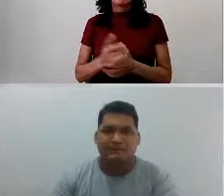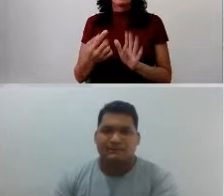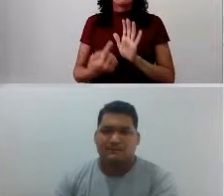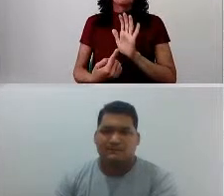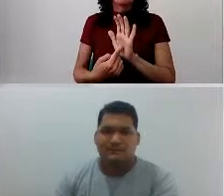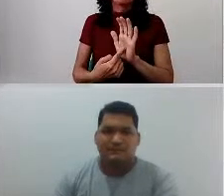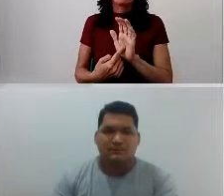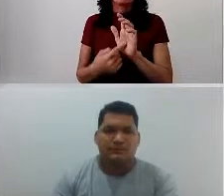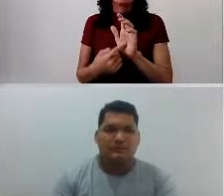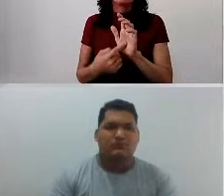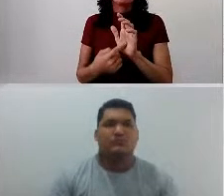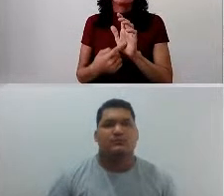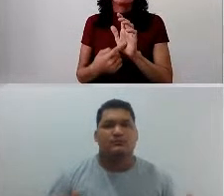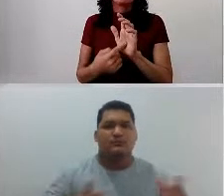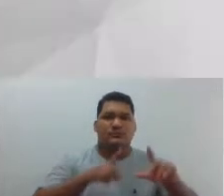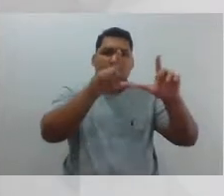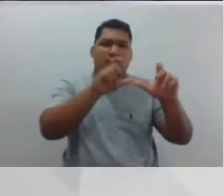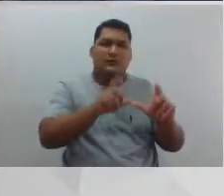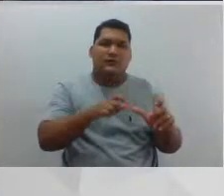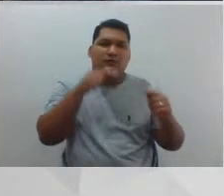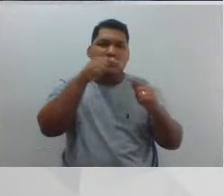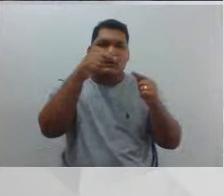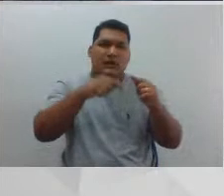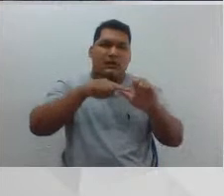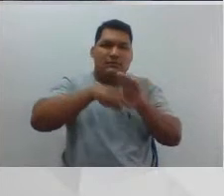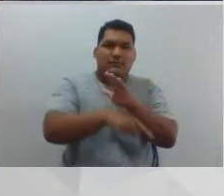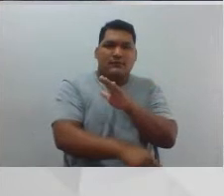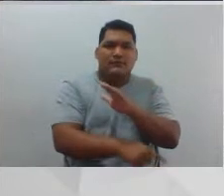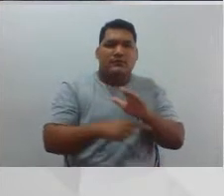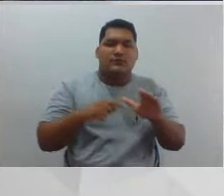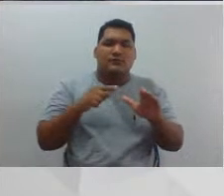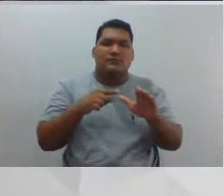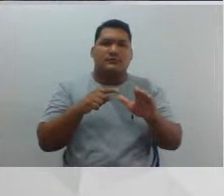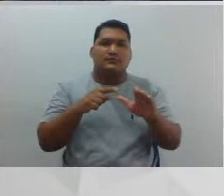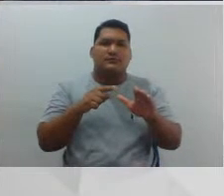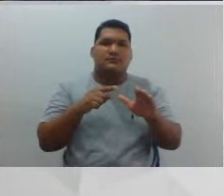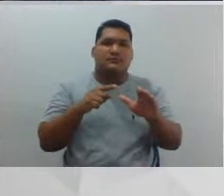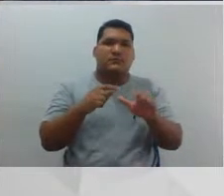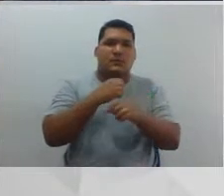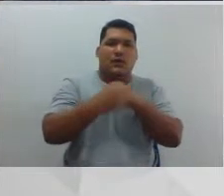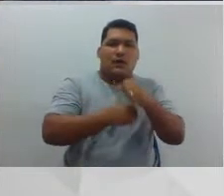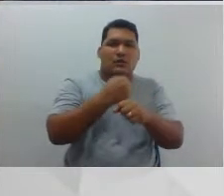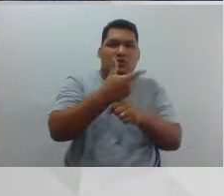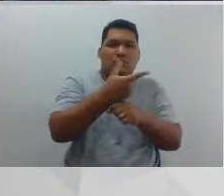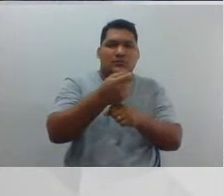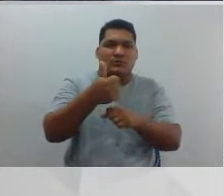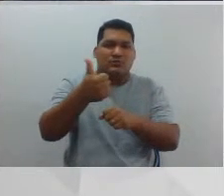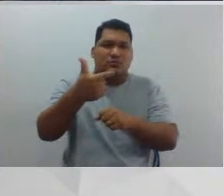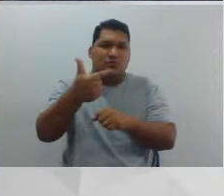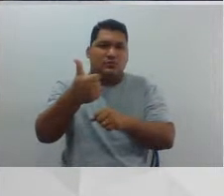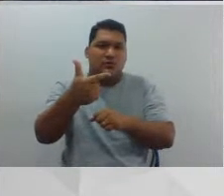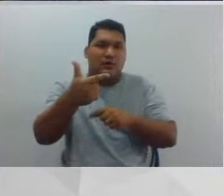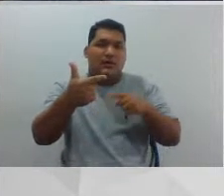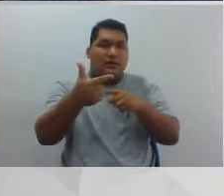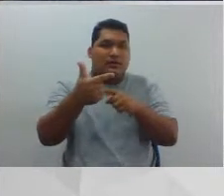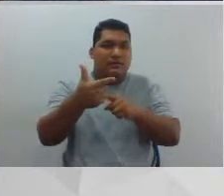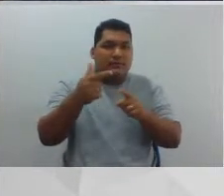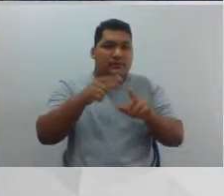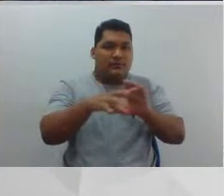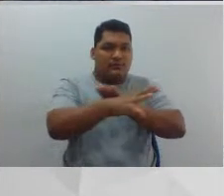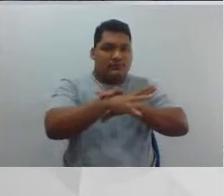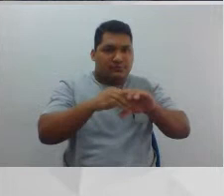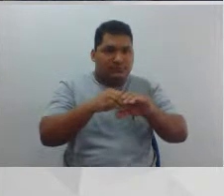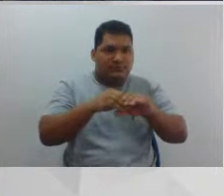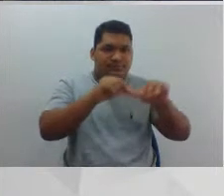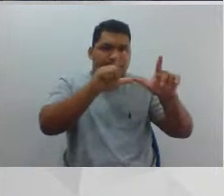da rede neural profunda apresentada aí em 2012, né? Que extrai as características mais importantes da imagem,